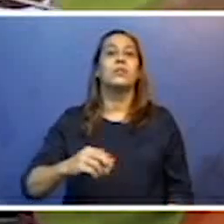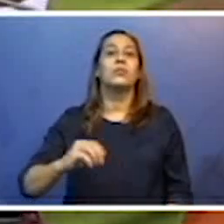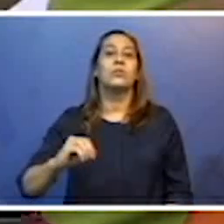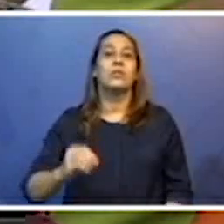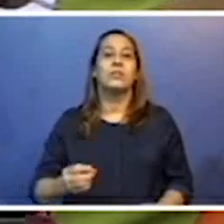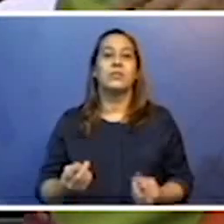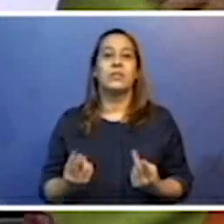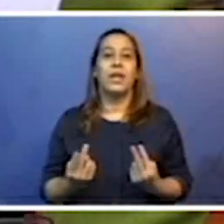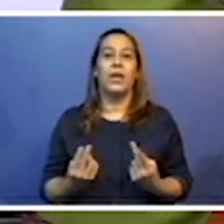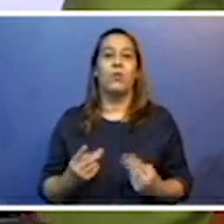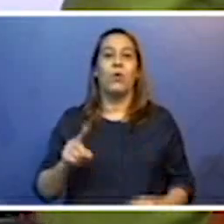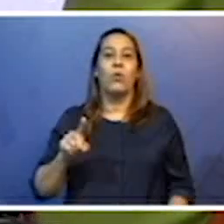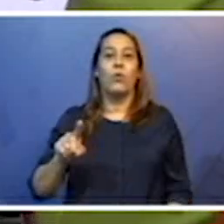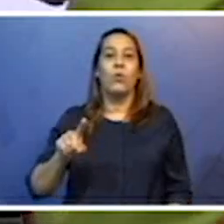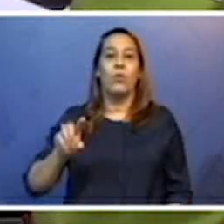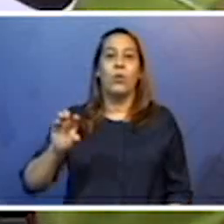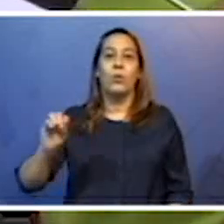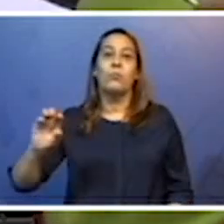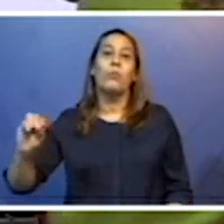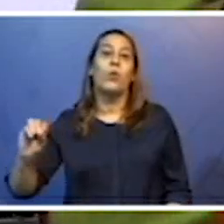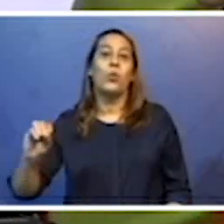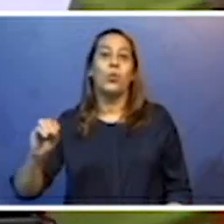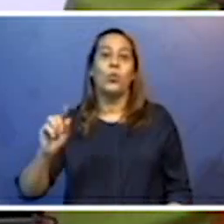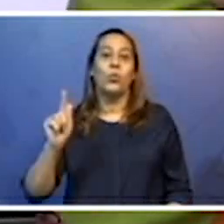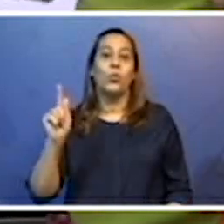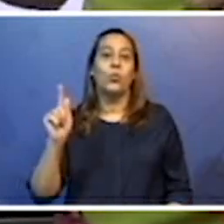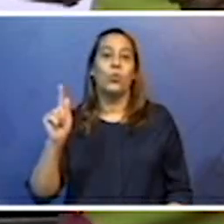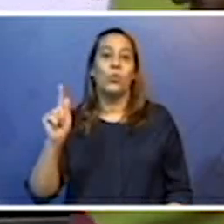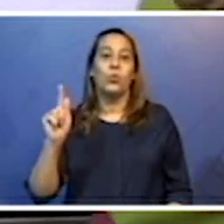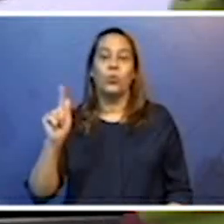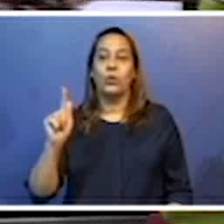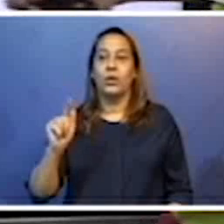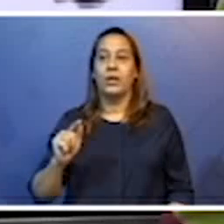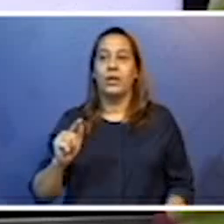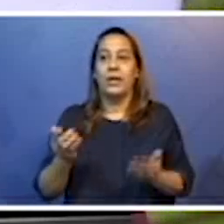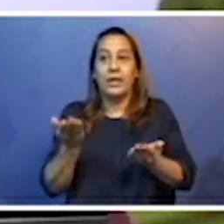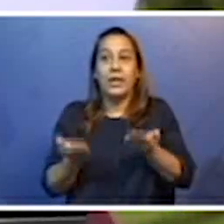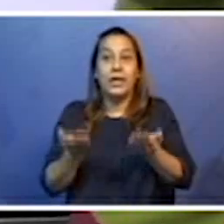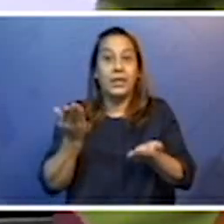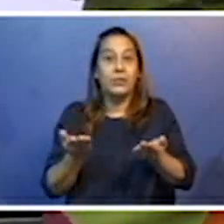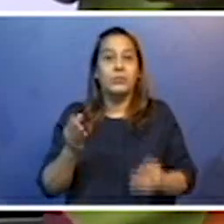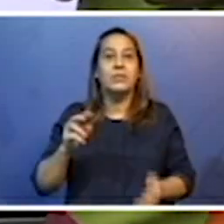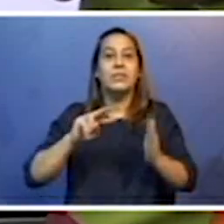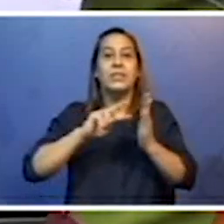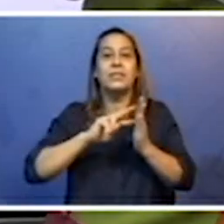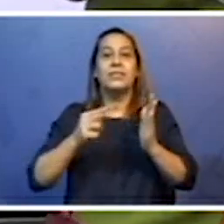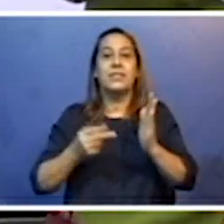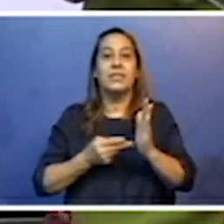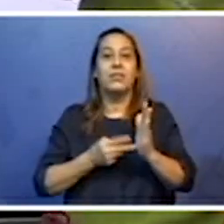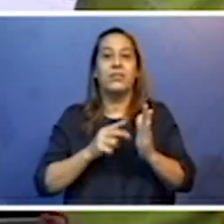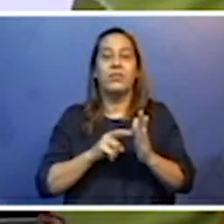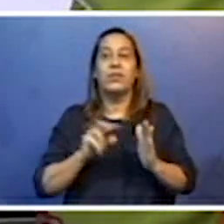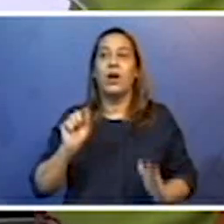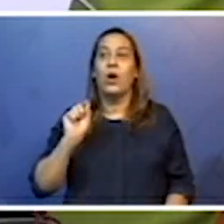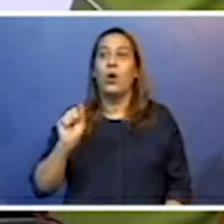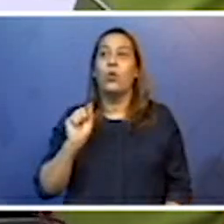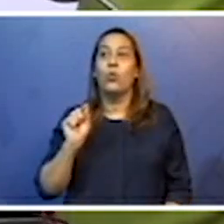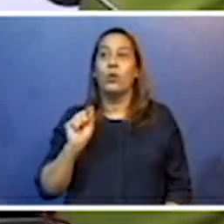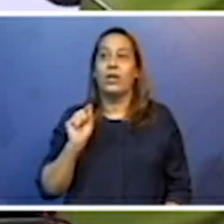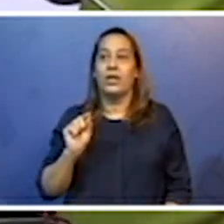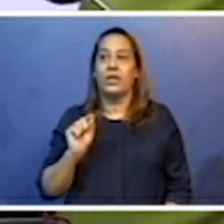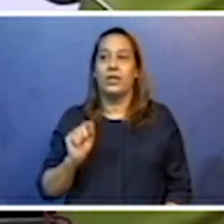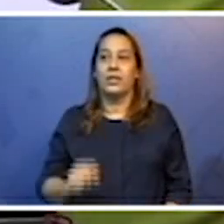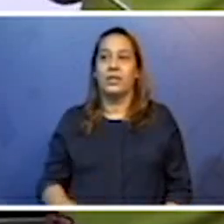gramas. Não sei se alguém aí já lembrou, mas 1.000 gramas, não falo